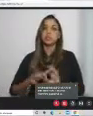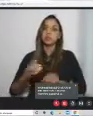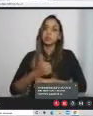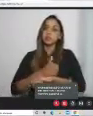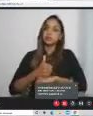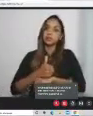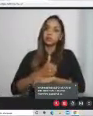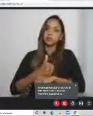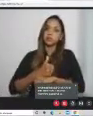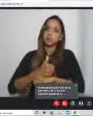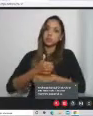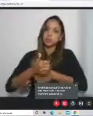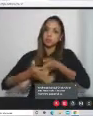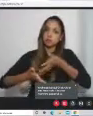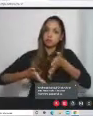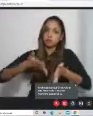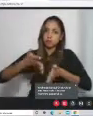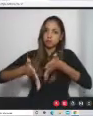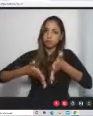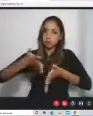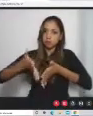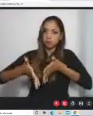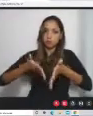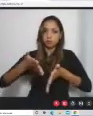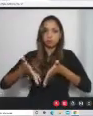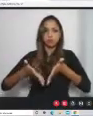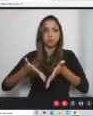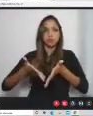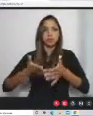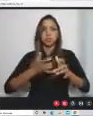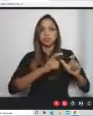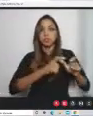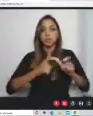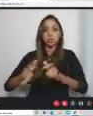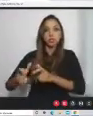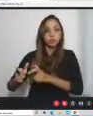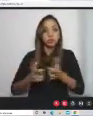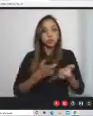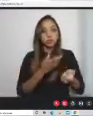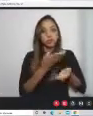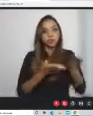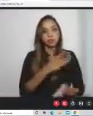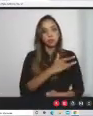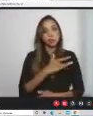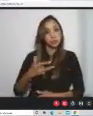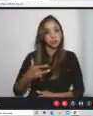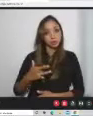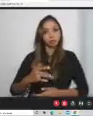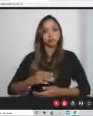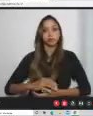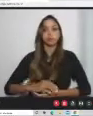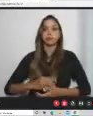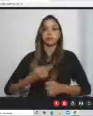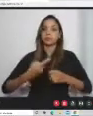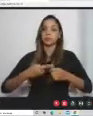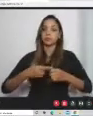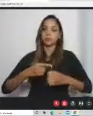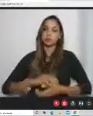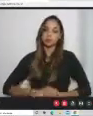língua brasileira e sinais Libras nos locais de atendimento em saúde do município.